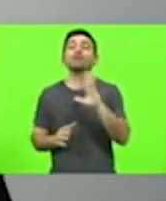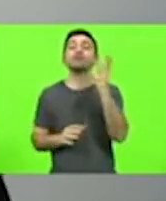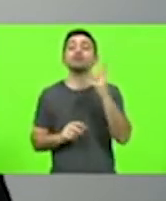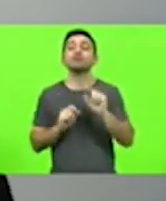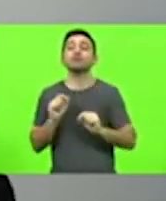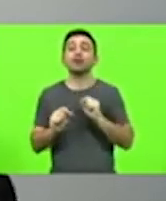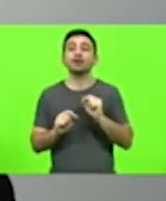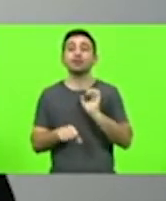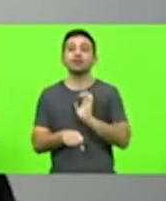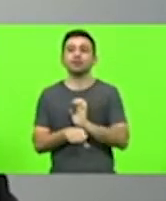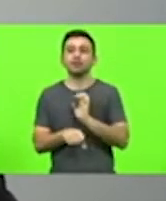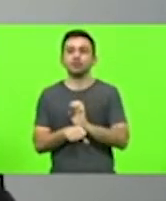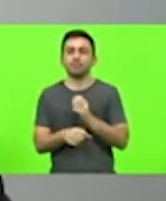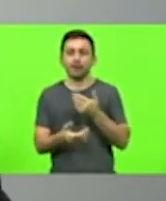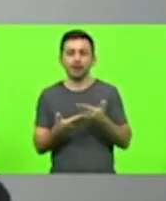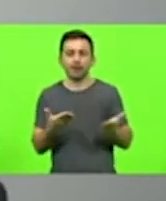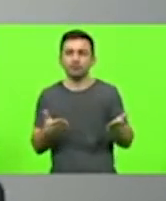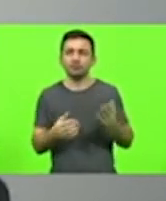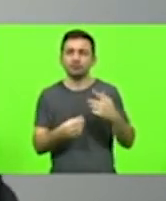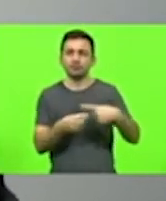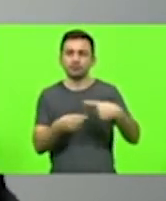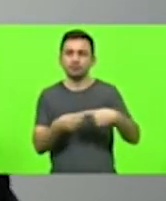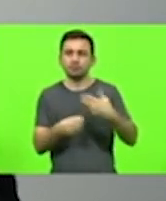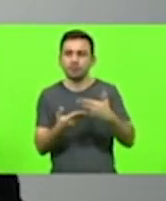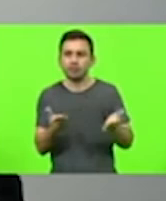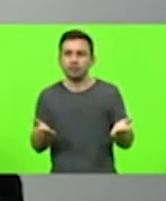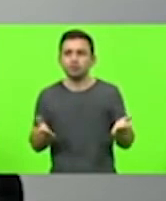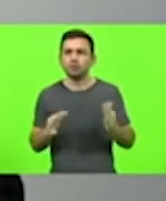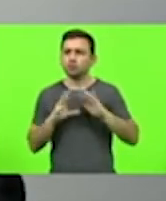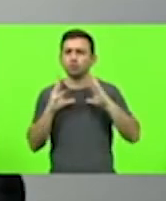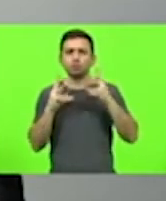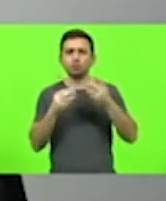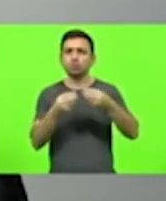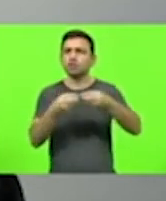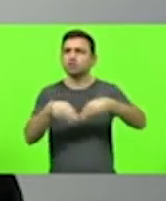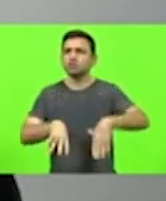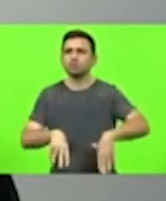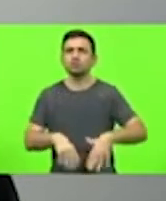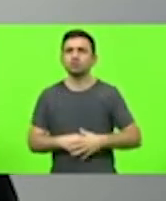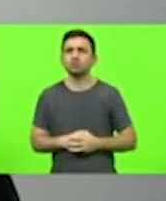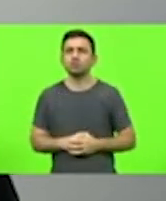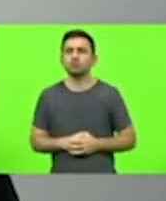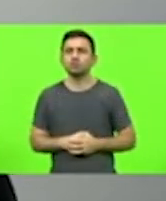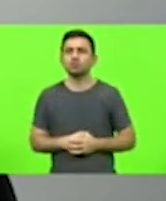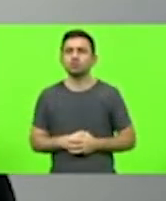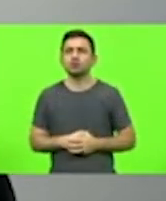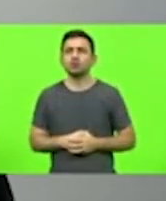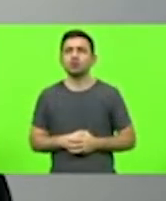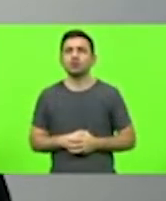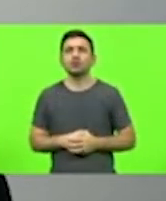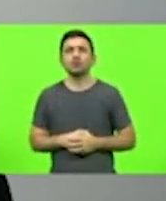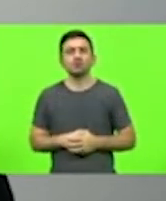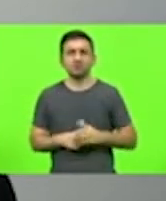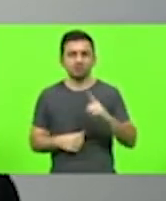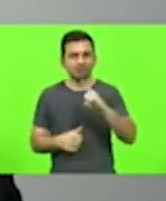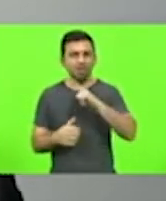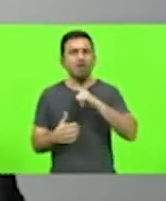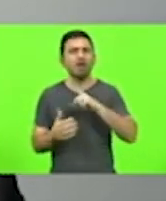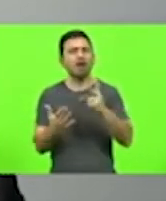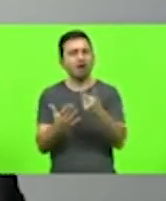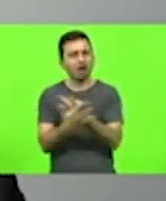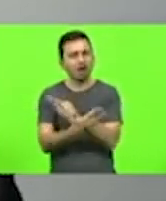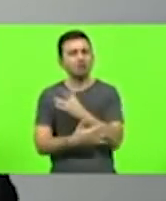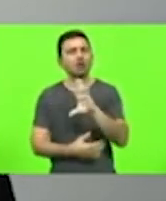O estado perde, o município perde, todo mundo sai no prejuízo. Alguma coisa muito errada está